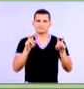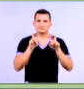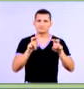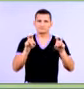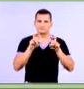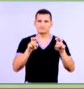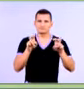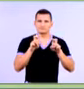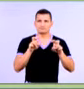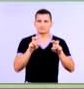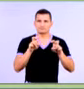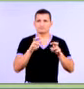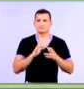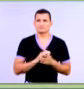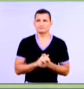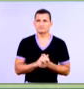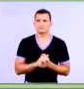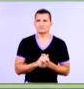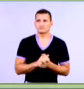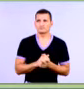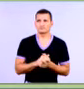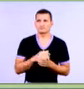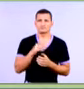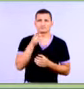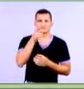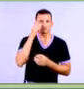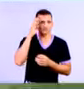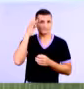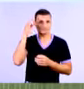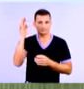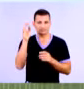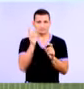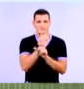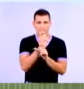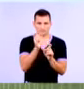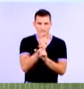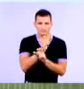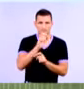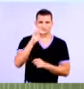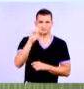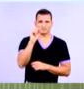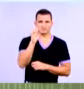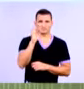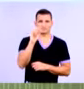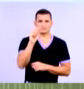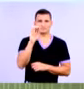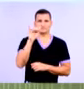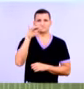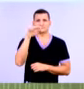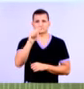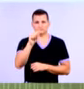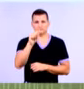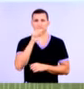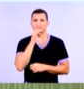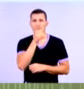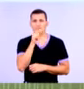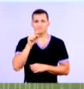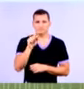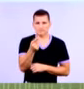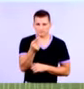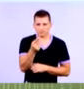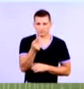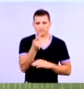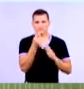todo mundo dando um passinho. Então você imagine numa estrutura estática linear de 1000 posições. Cada vez que eu